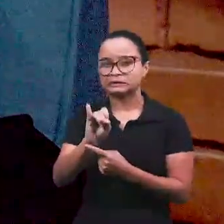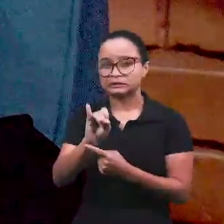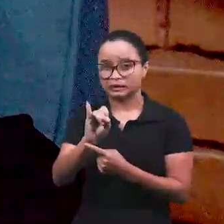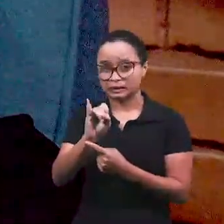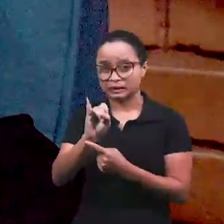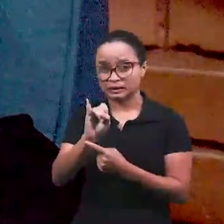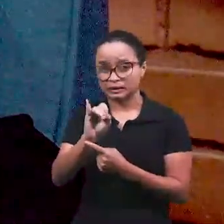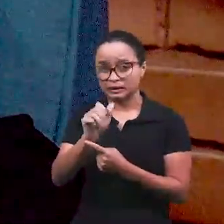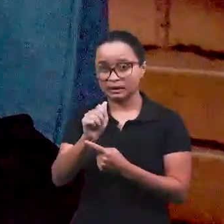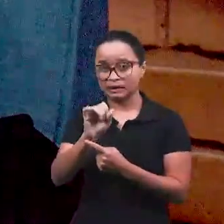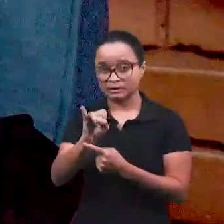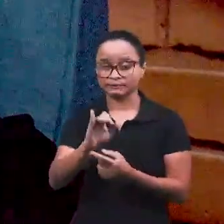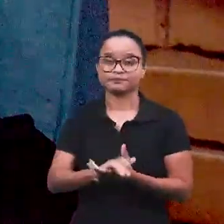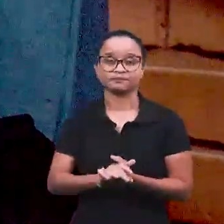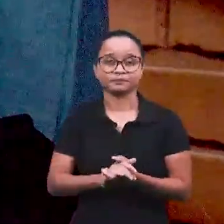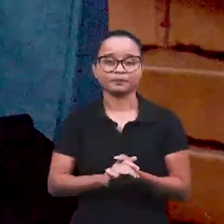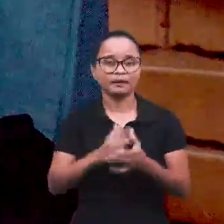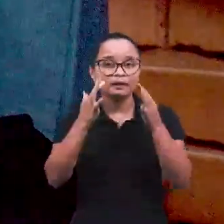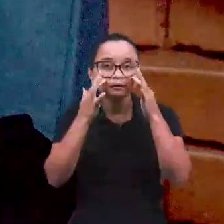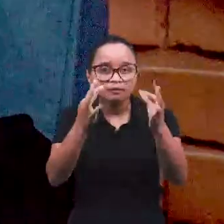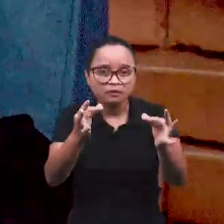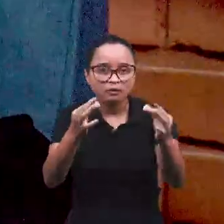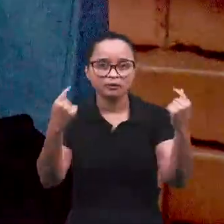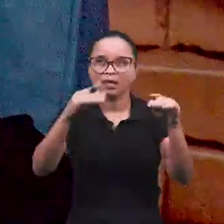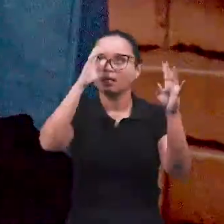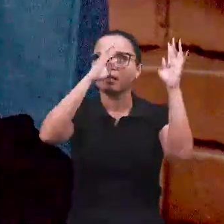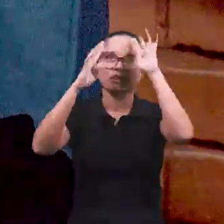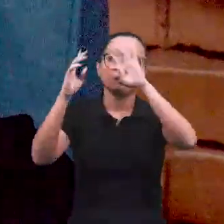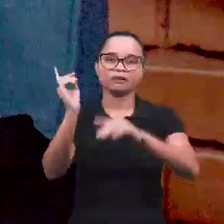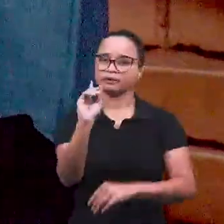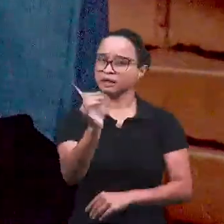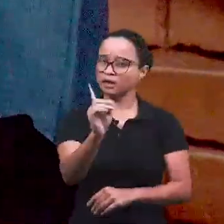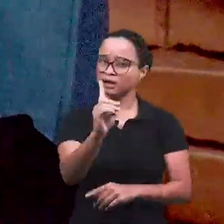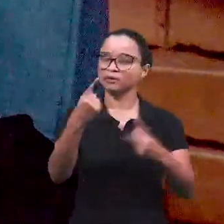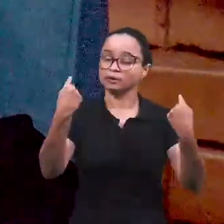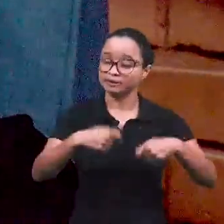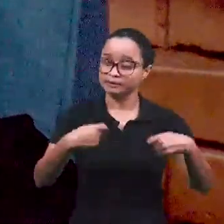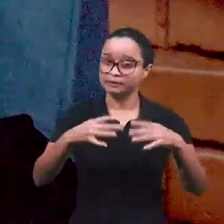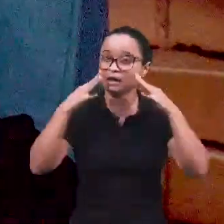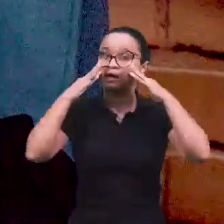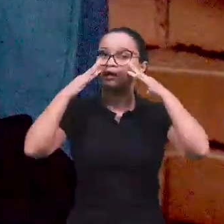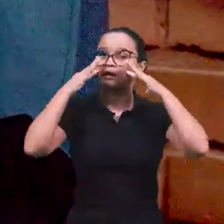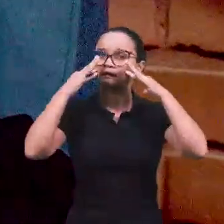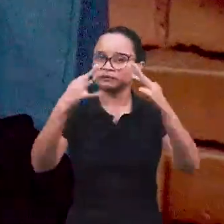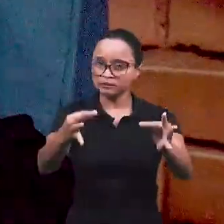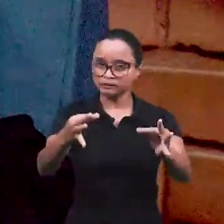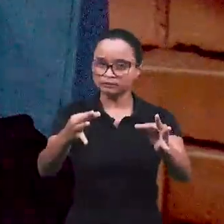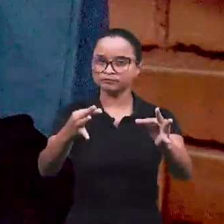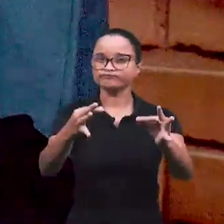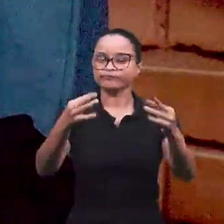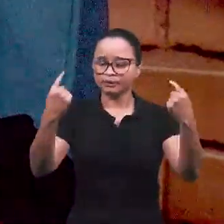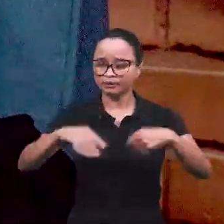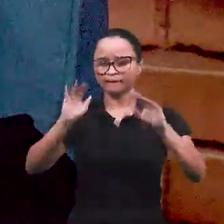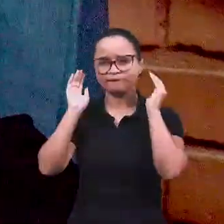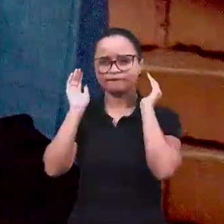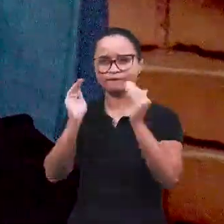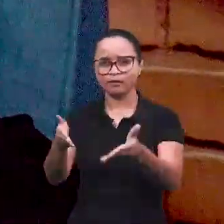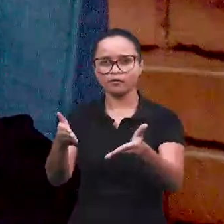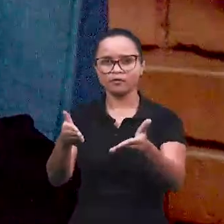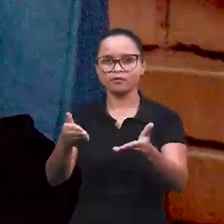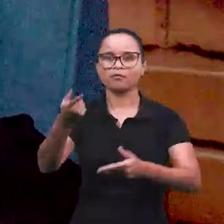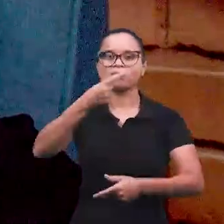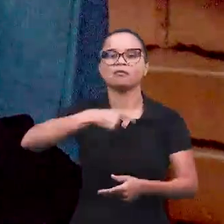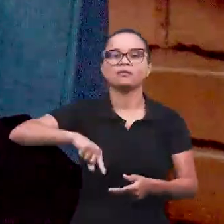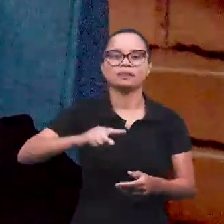verso 35. Ou seja, nós não podemos estar dormindo, porque essa hora é a hora do sono espiritual, mas